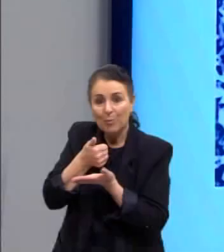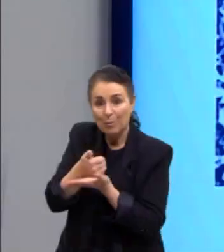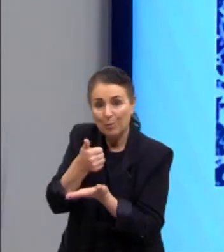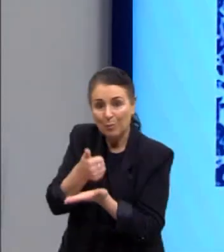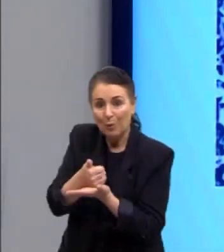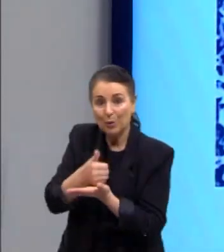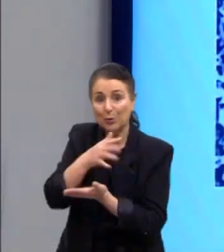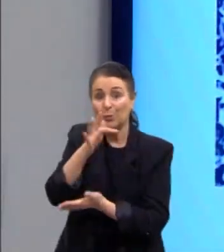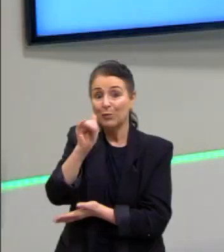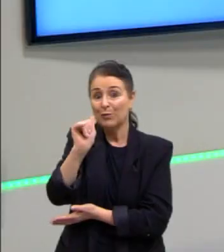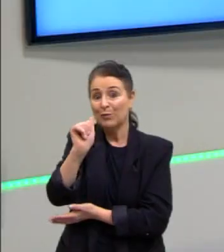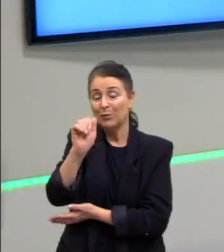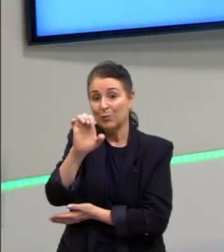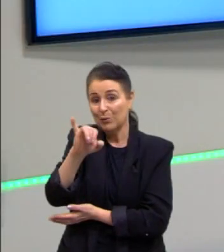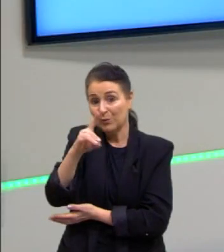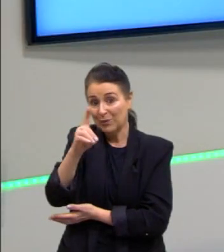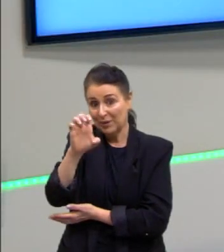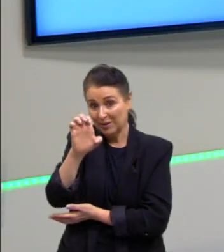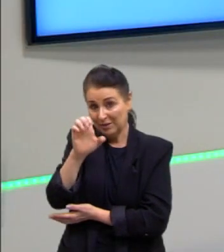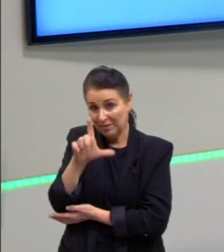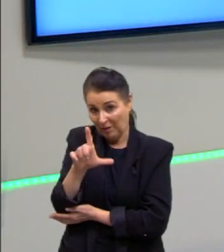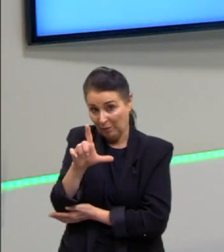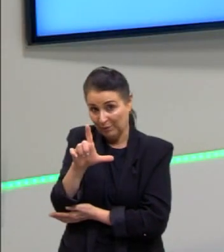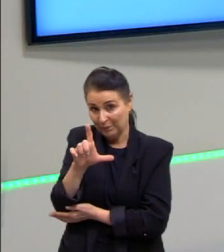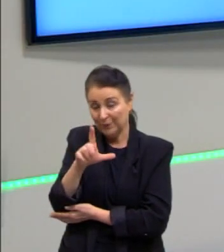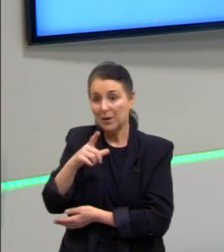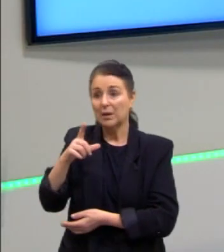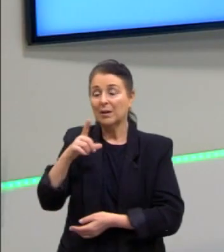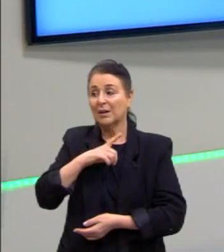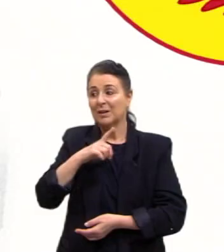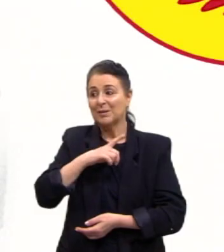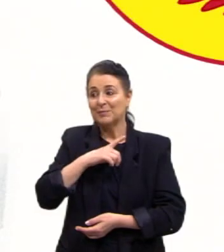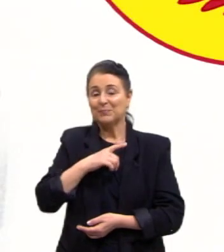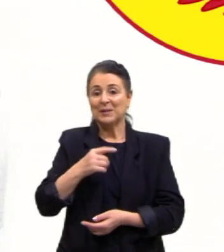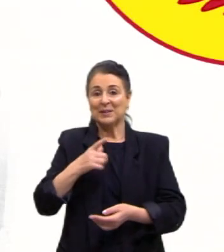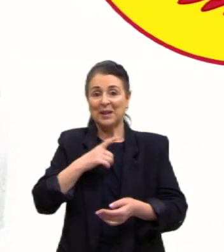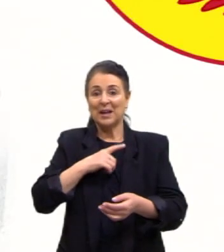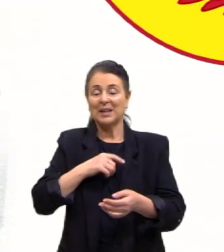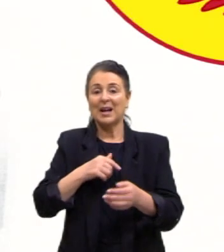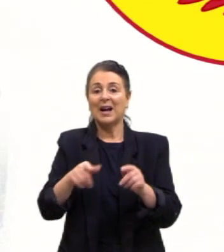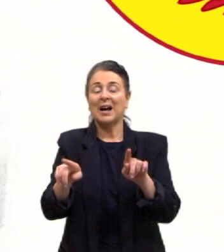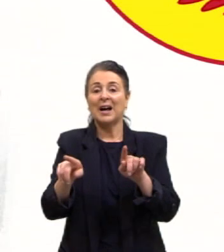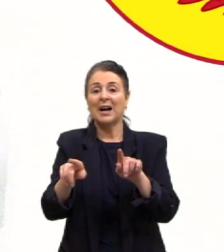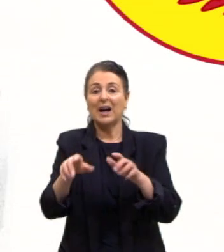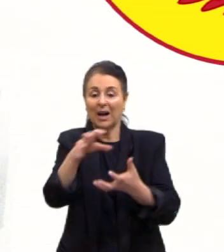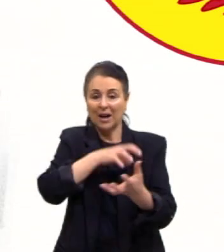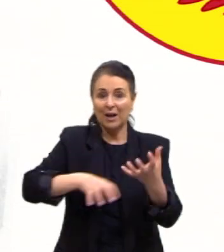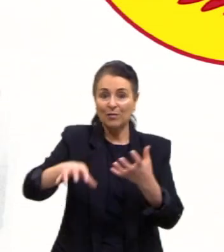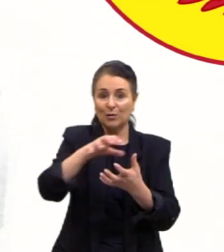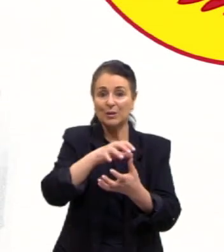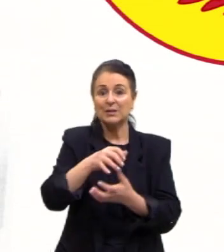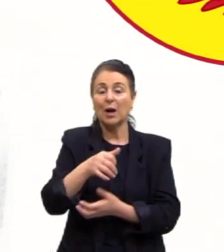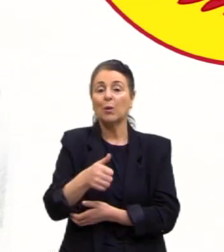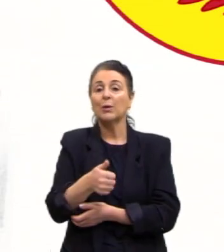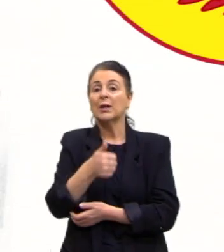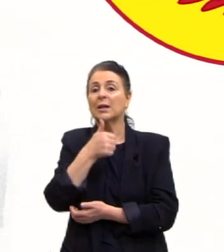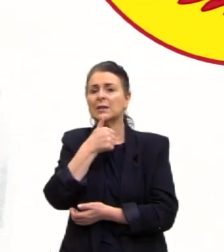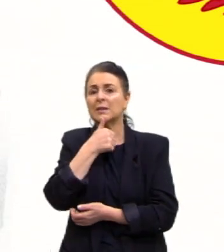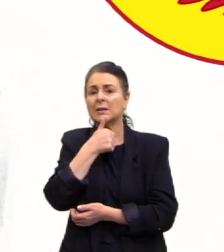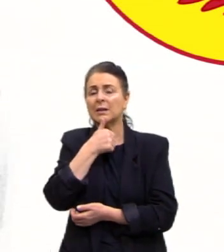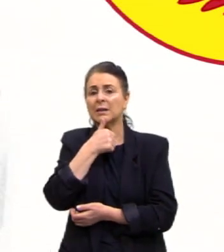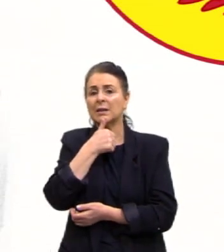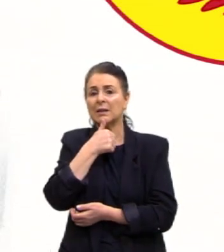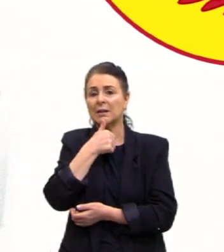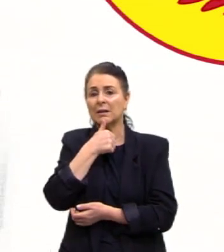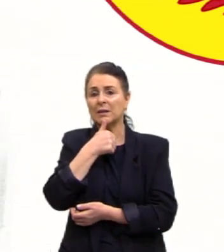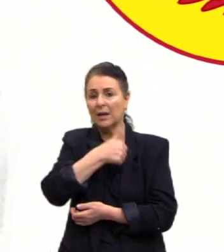Angola num contexto semelhante né vai ter a revolução Etiópia mas na Etiópia eles não estavam lutando propriamente